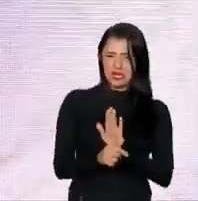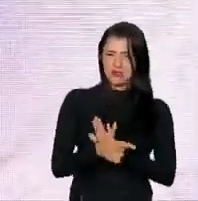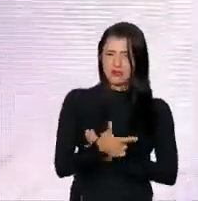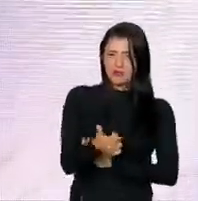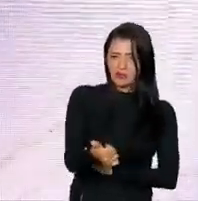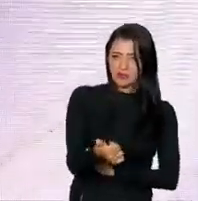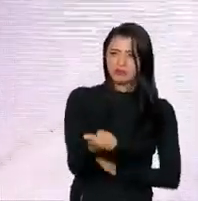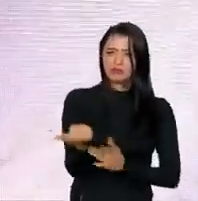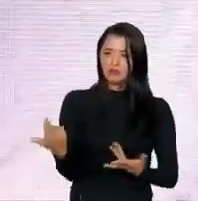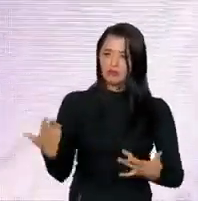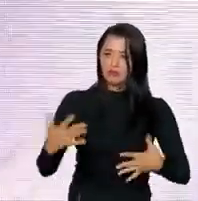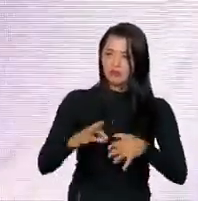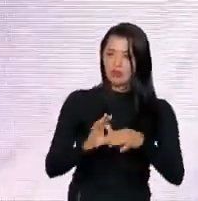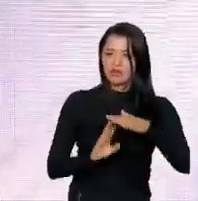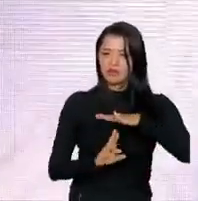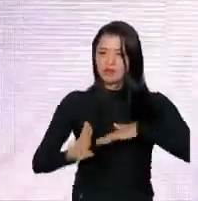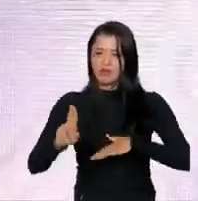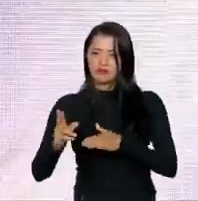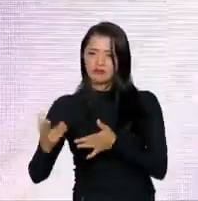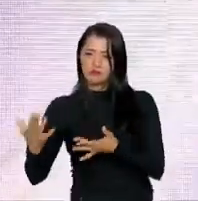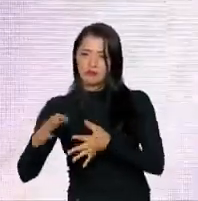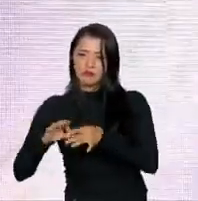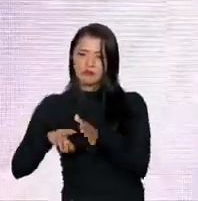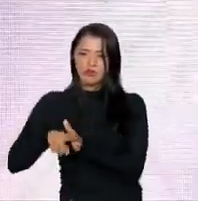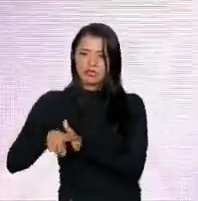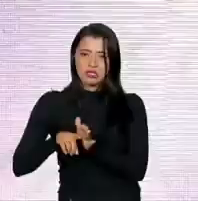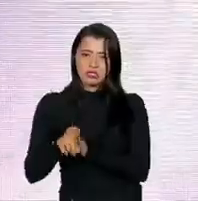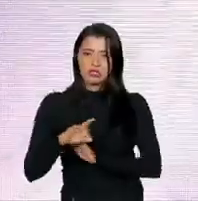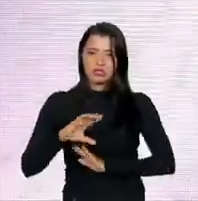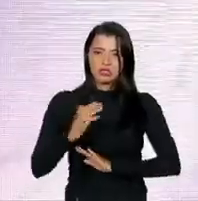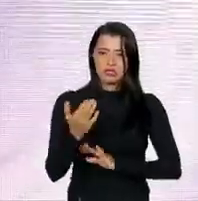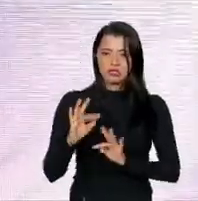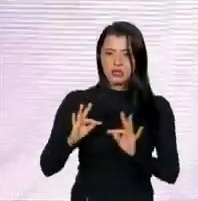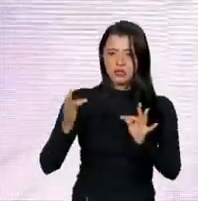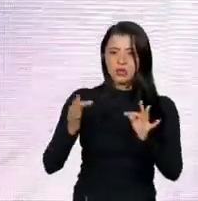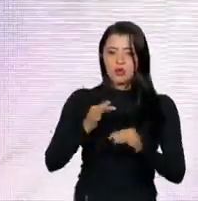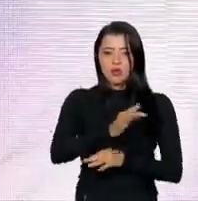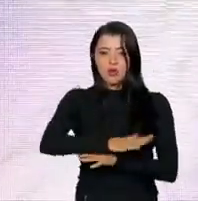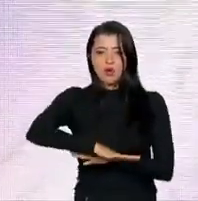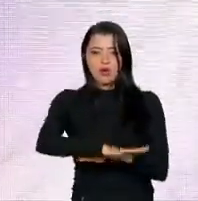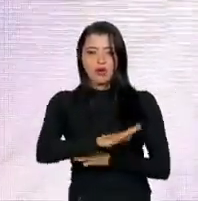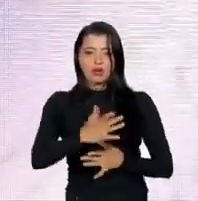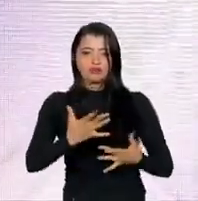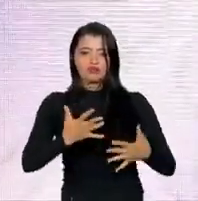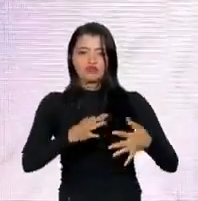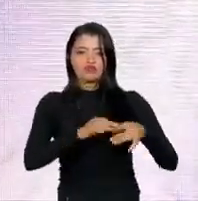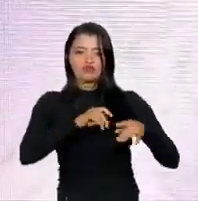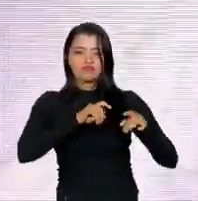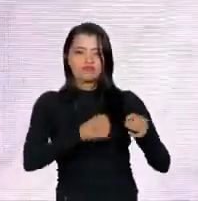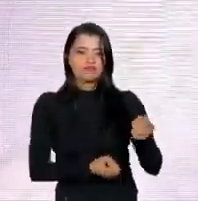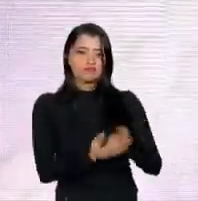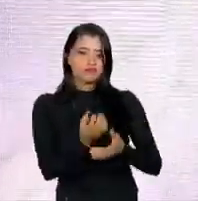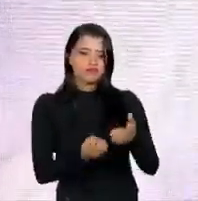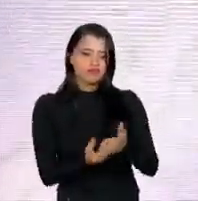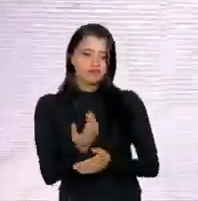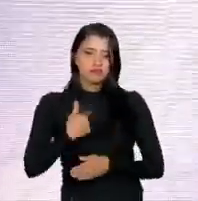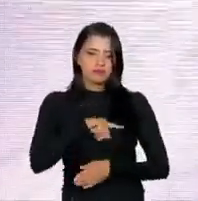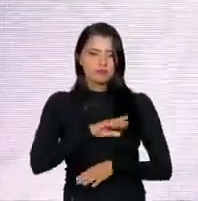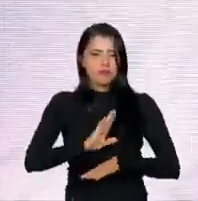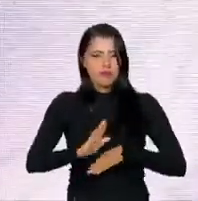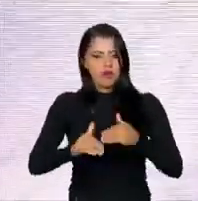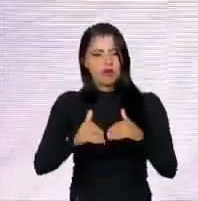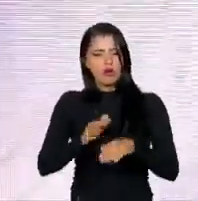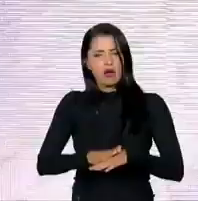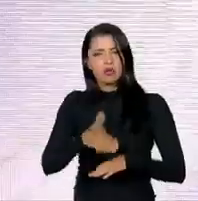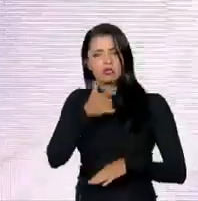das universidades, da pesquisa, da ciência e tecnologia com o setor produtivo, para que cada vez mais a gente, através